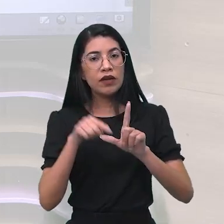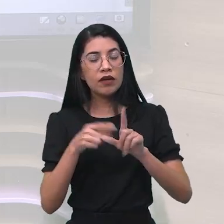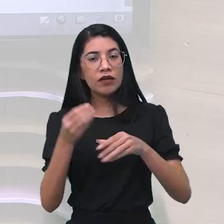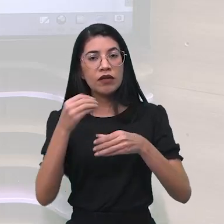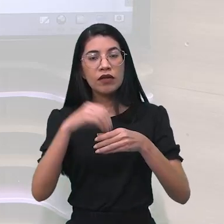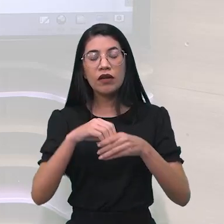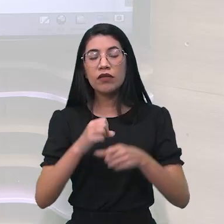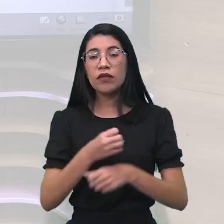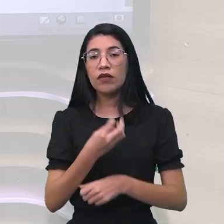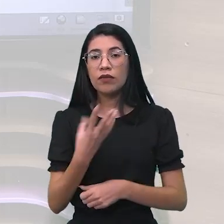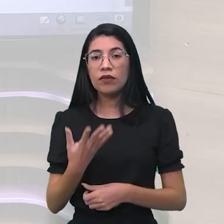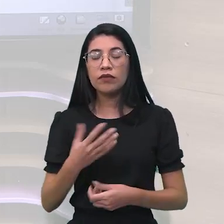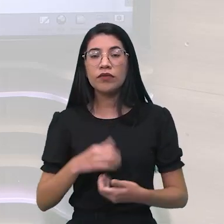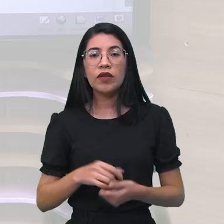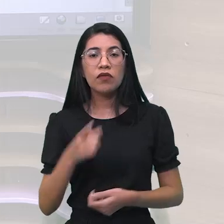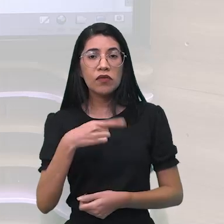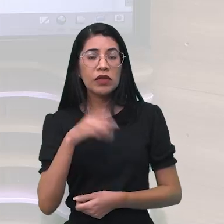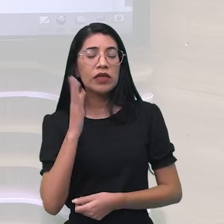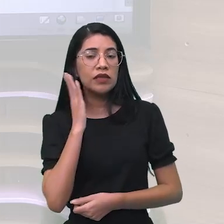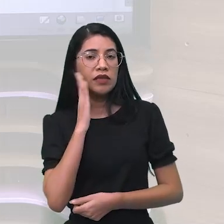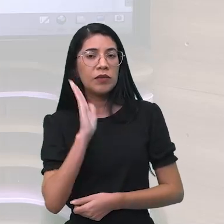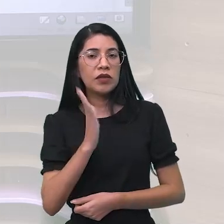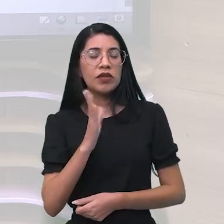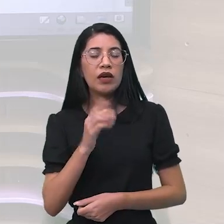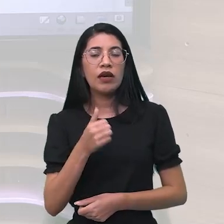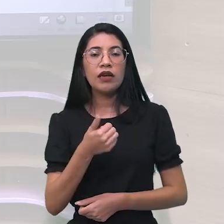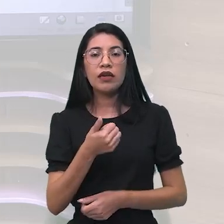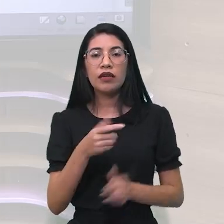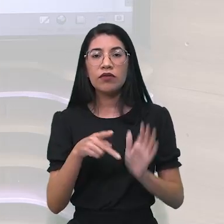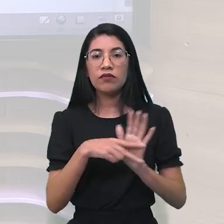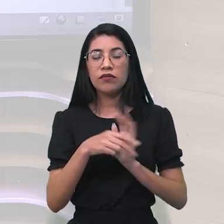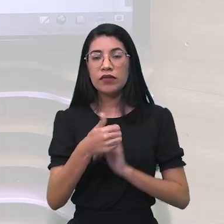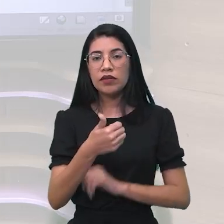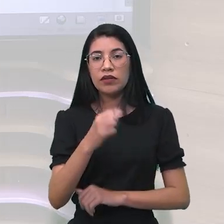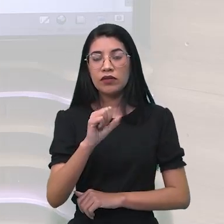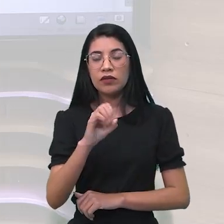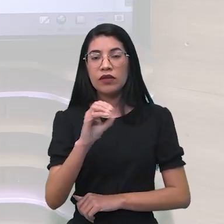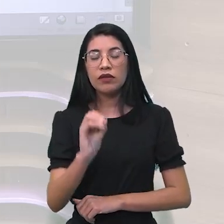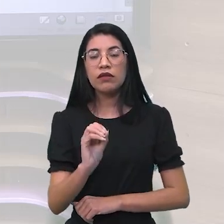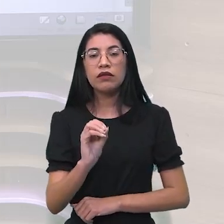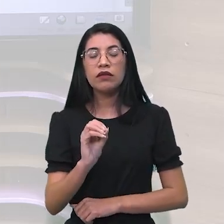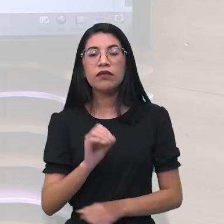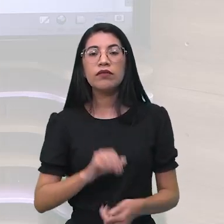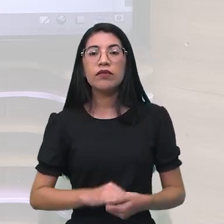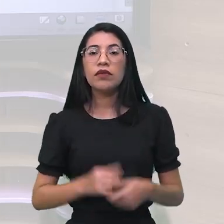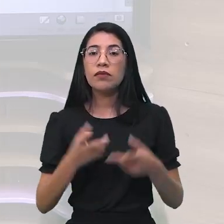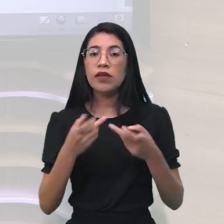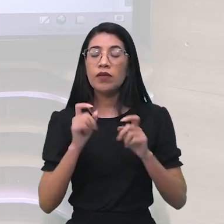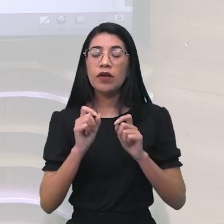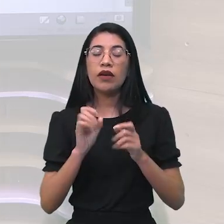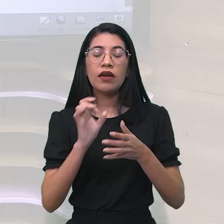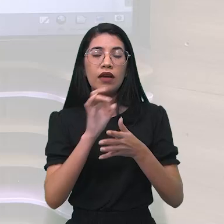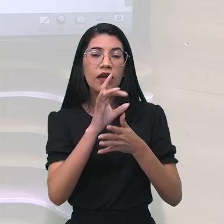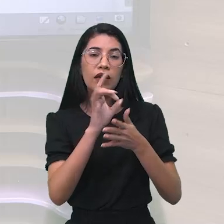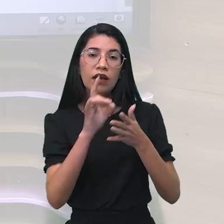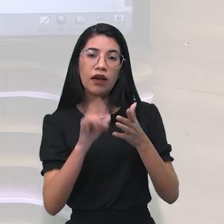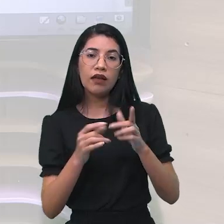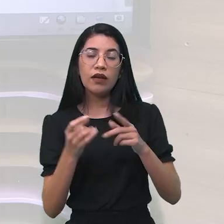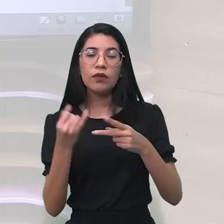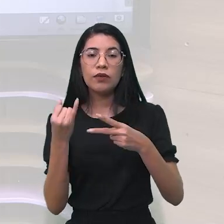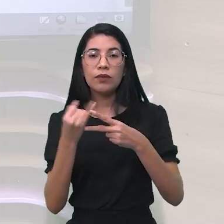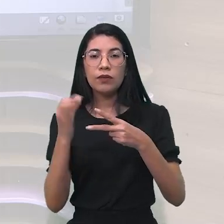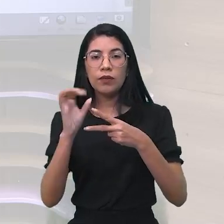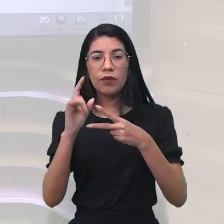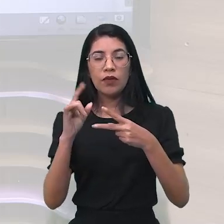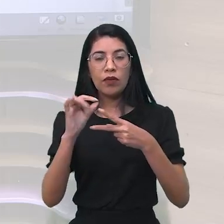de um triângulo? Essa daí todo mundo sabe, né? É igual a 180, né? Então veja que para cada um deles nós teremos um